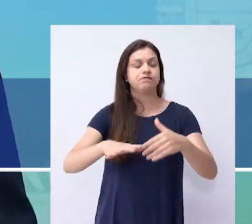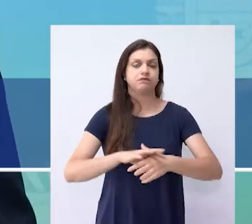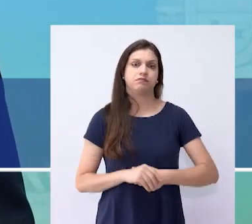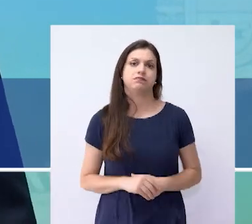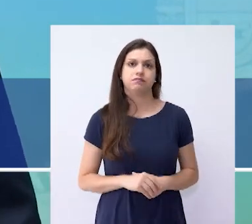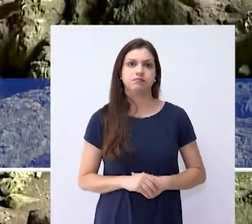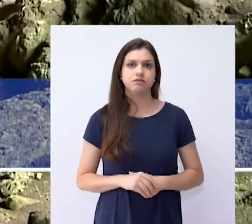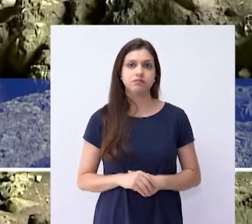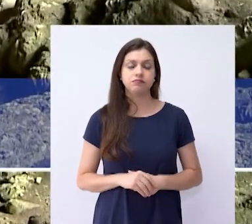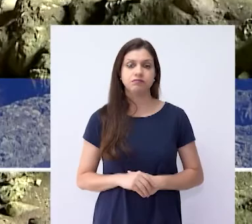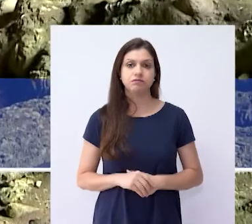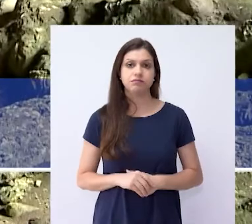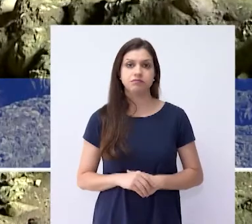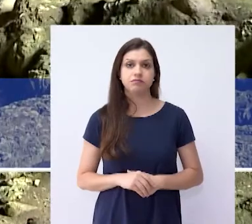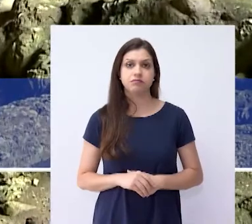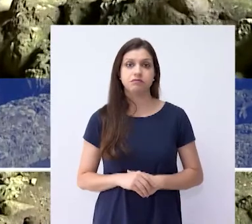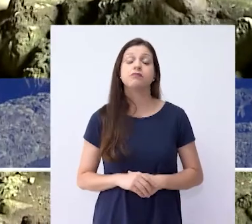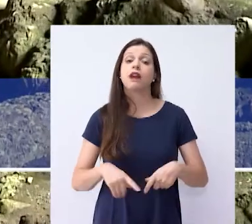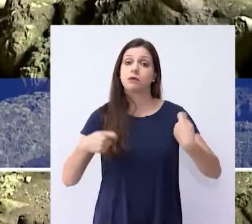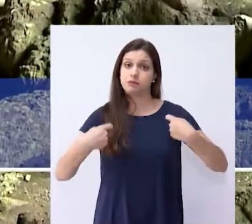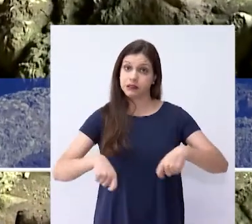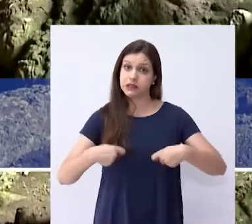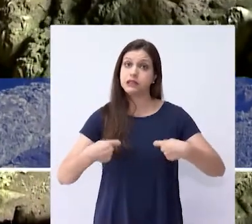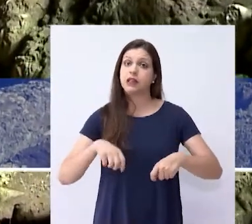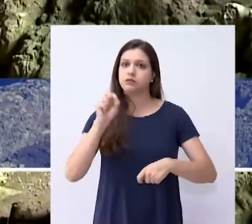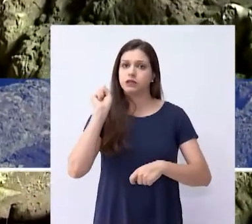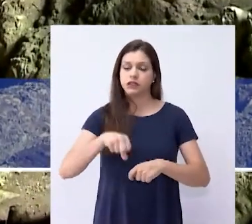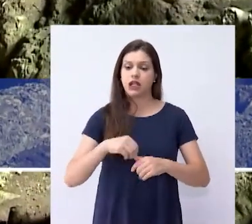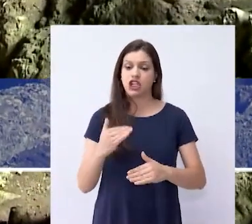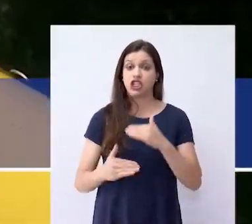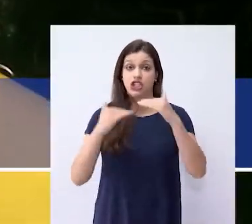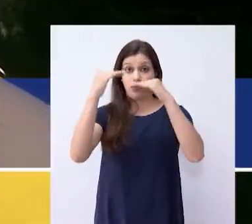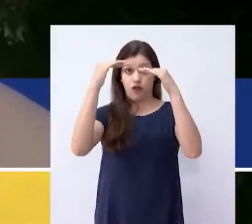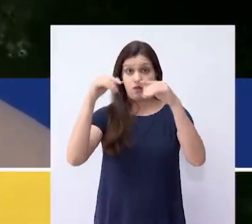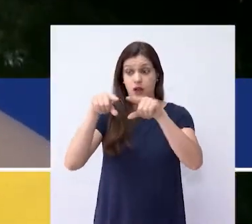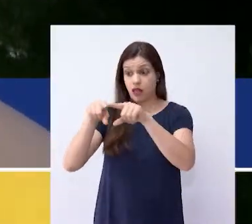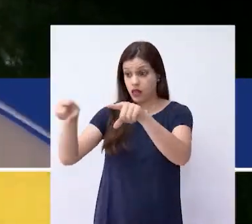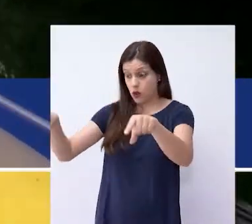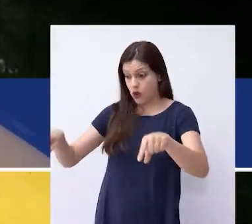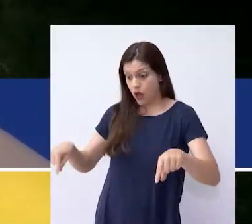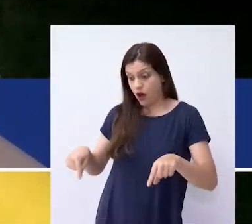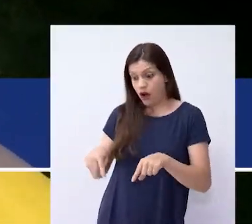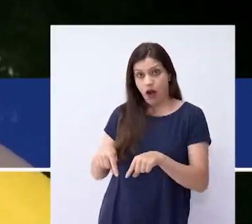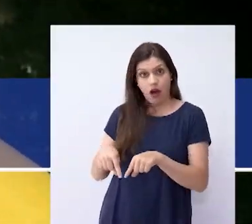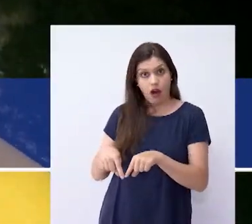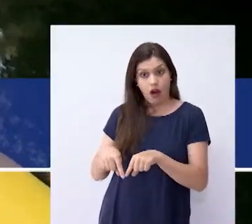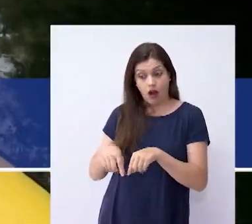dessa região, através do desenvolvimento da zona